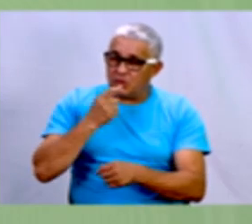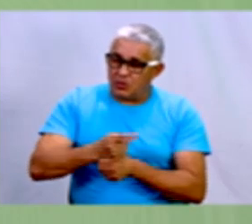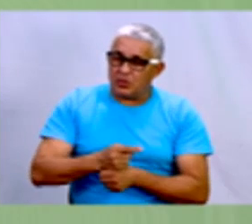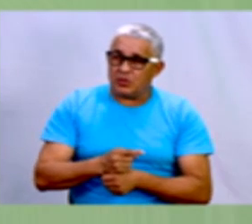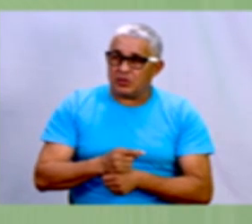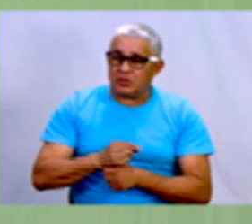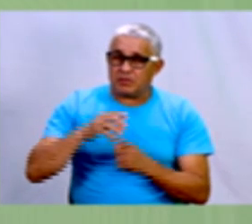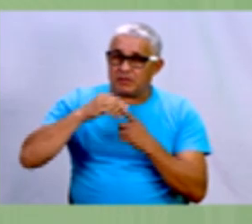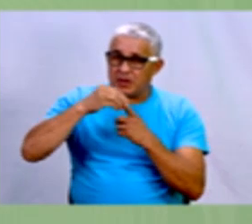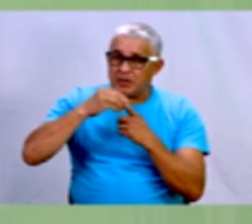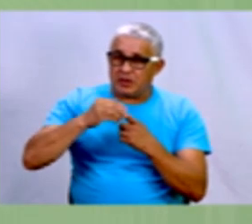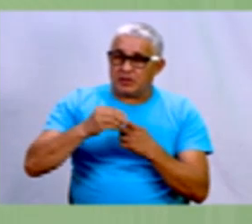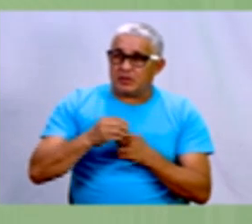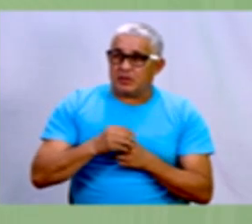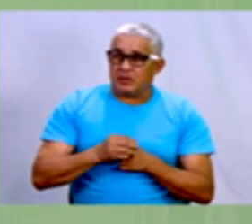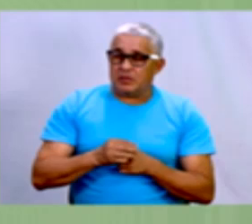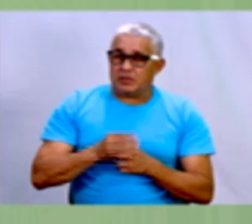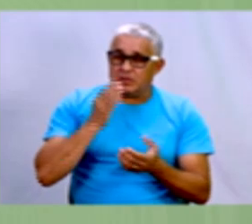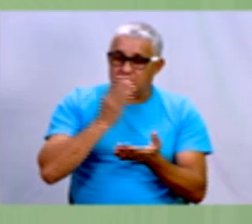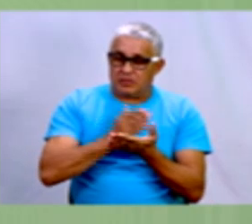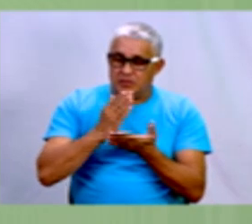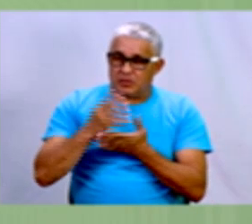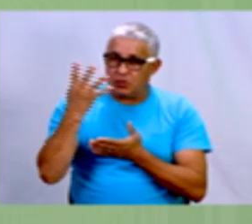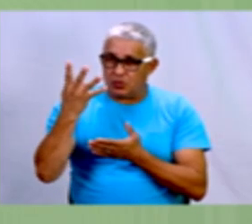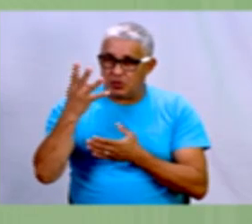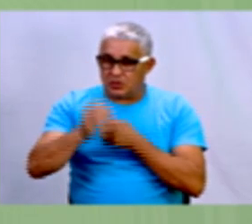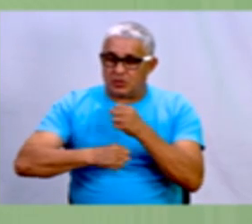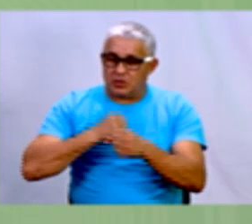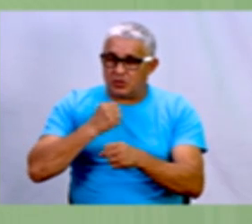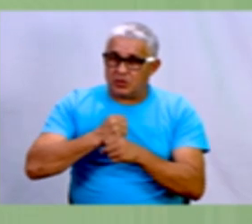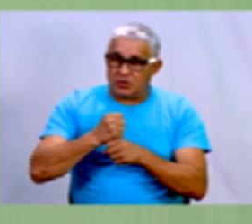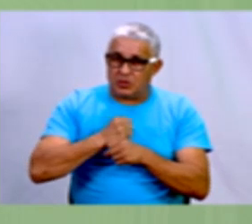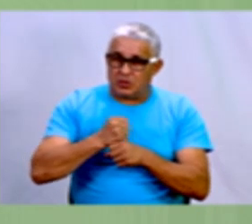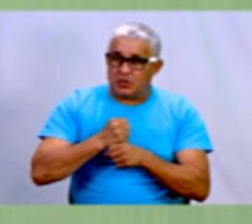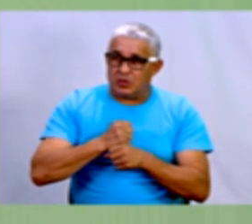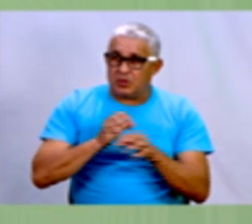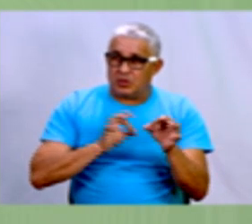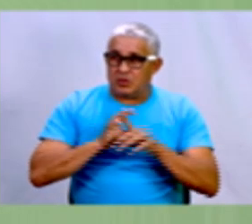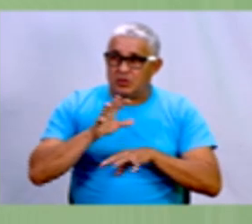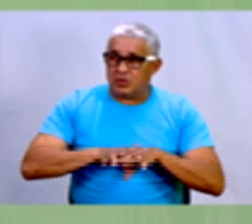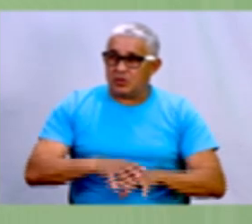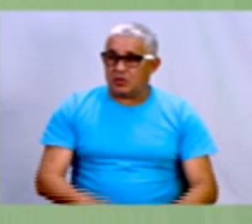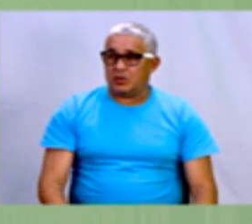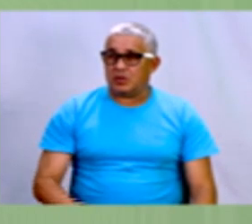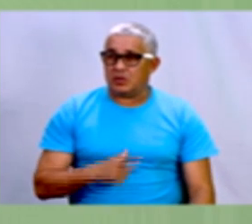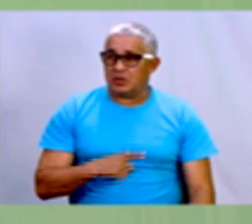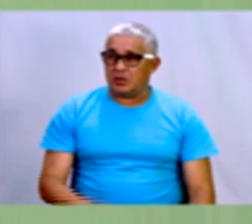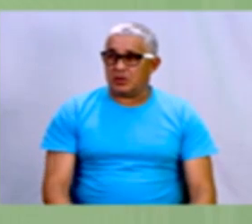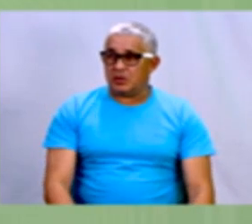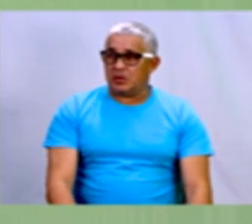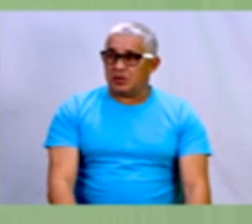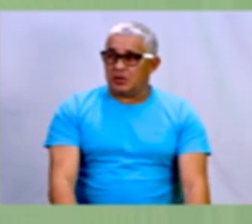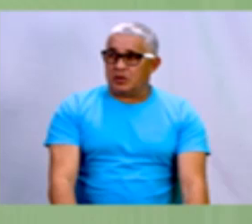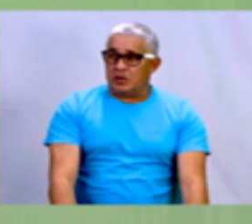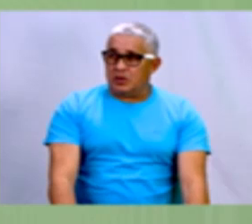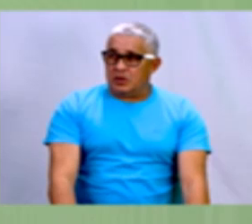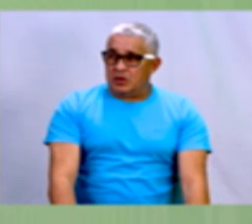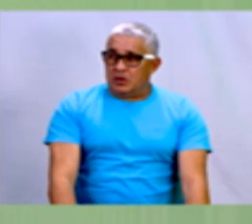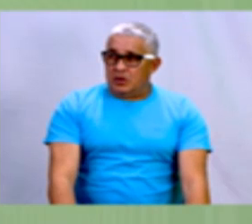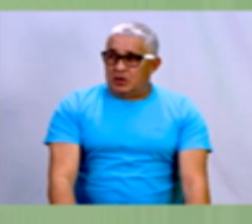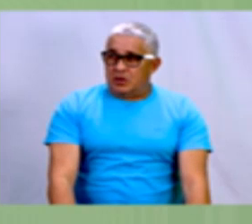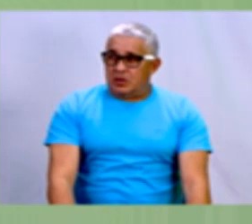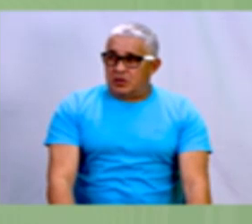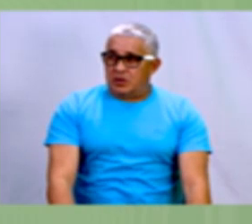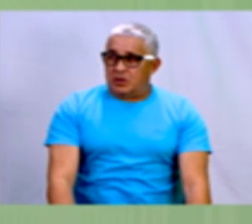em 4 parcelas anuais, construir a planilha. Então, olha só, aqui eu tenho que o valor que